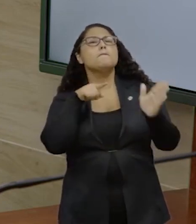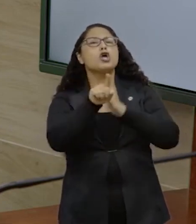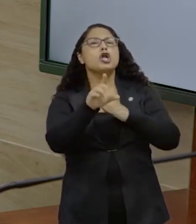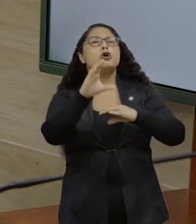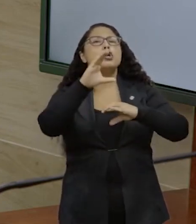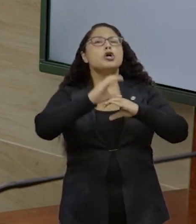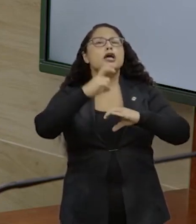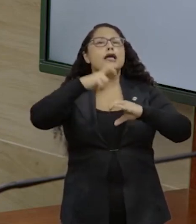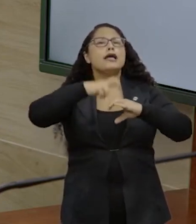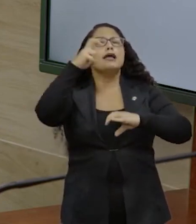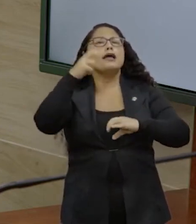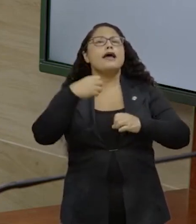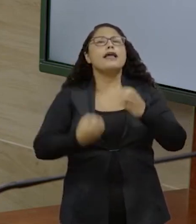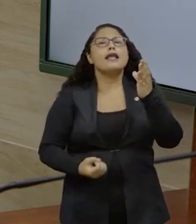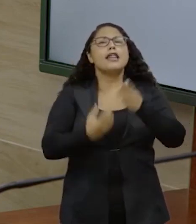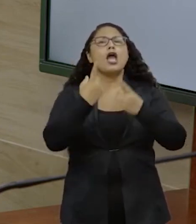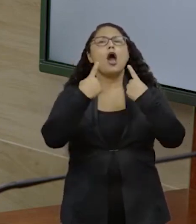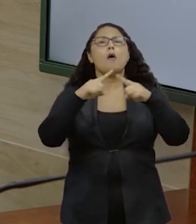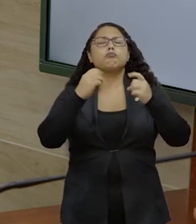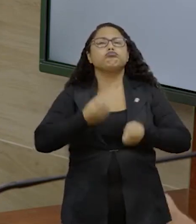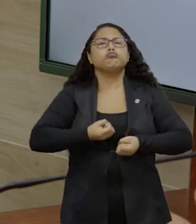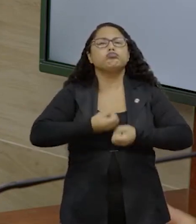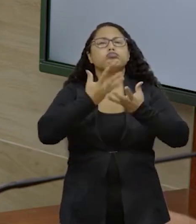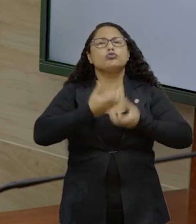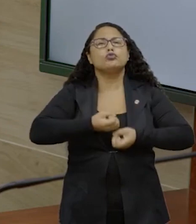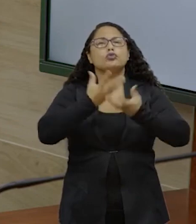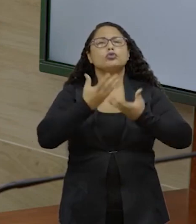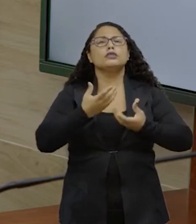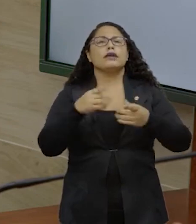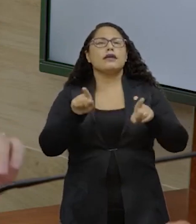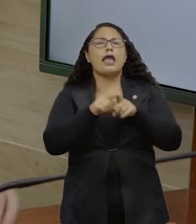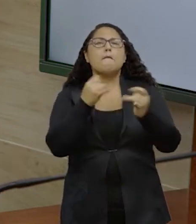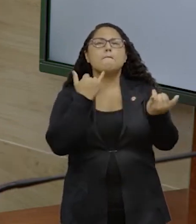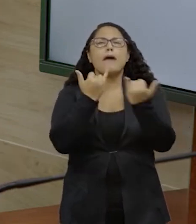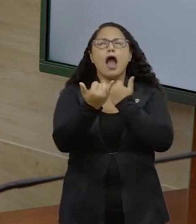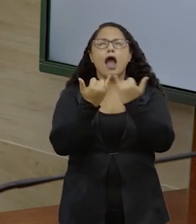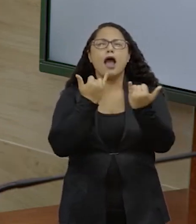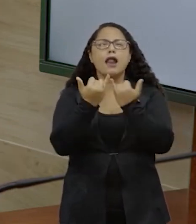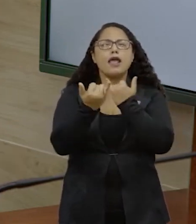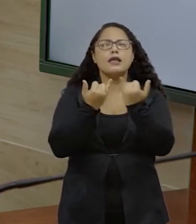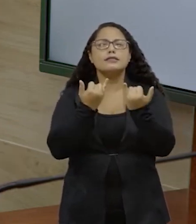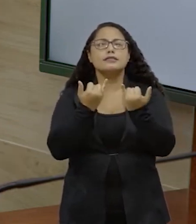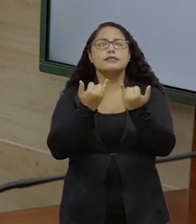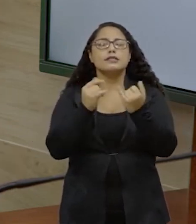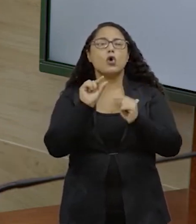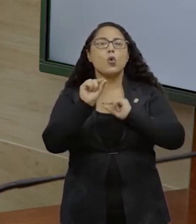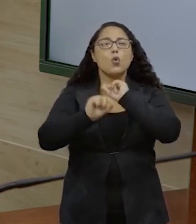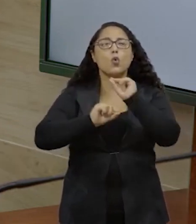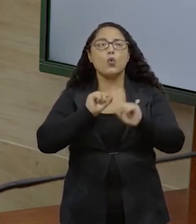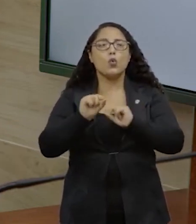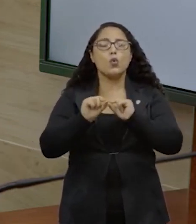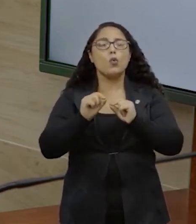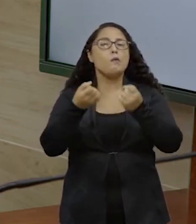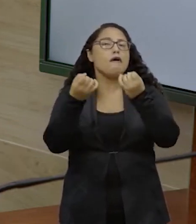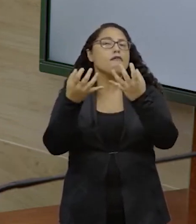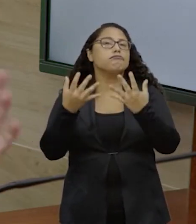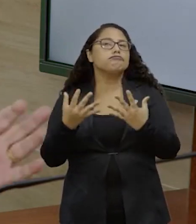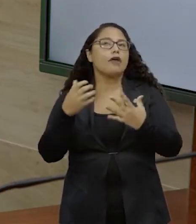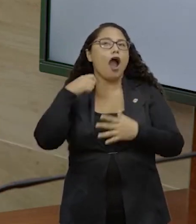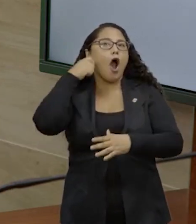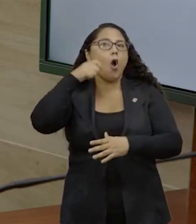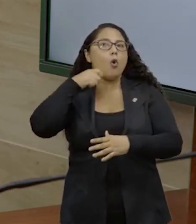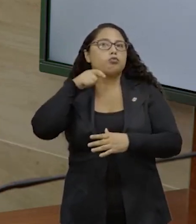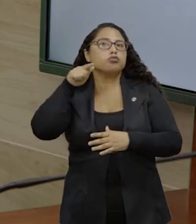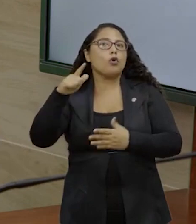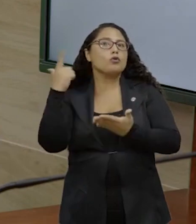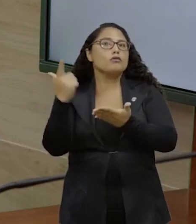dê inspirações para fazer uma música, um poema, uma poesia que seja bem parecida com um determinado